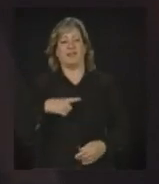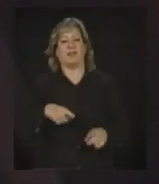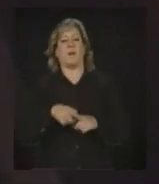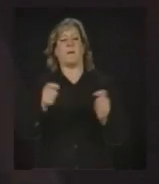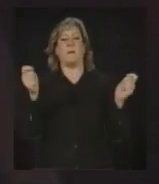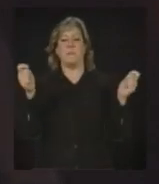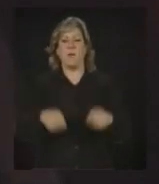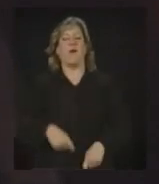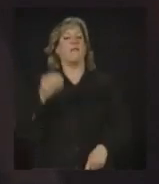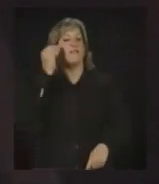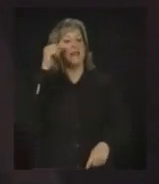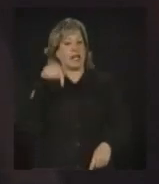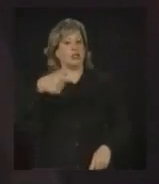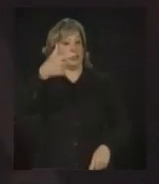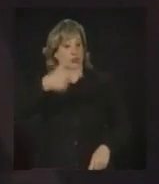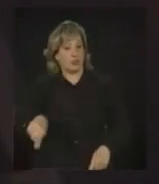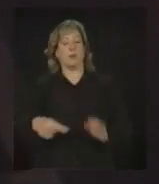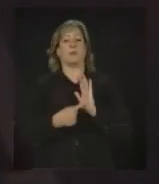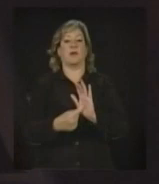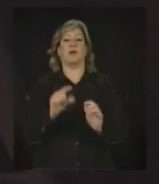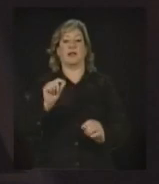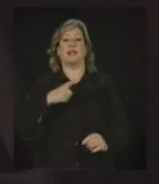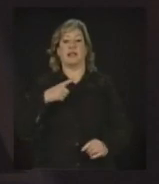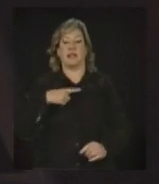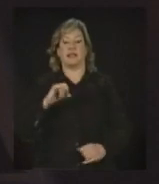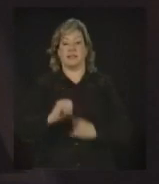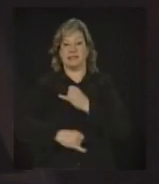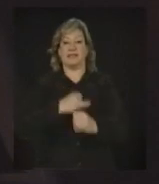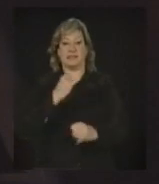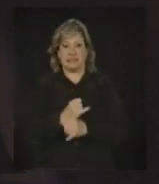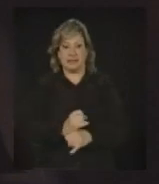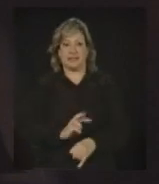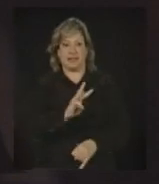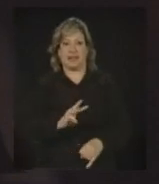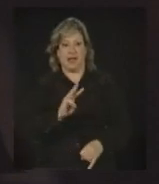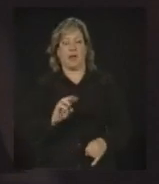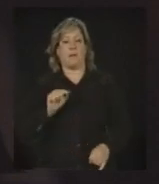Você pode rever o Cenas do Brasil no YouTube,